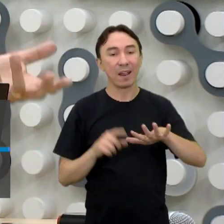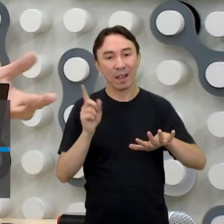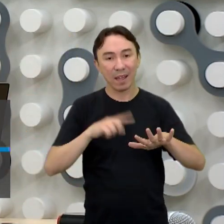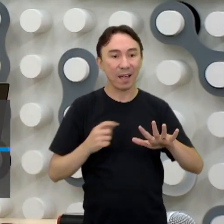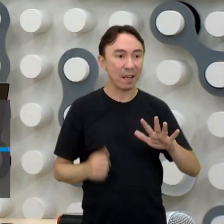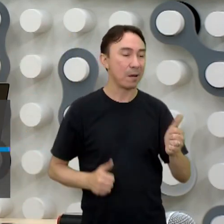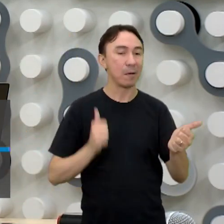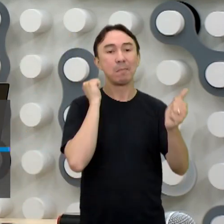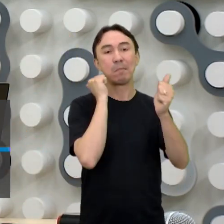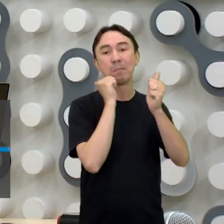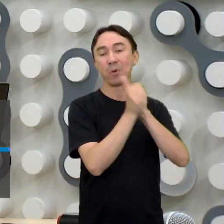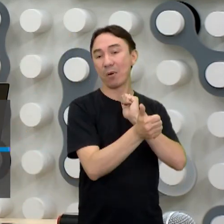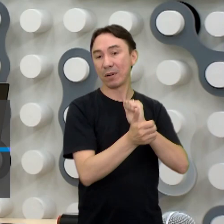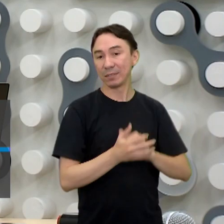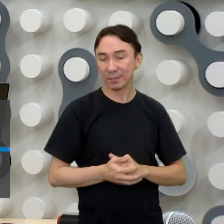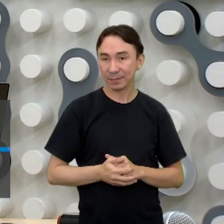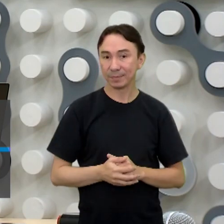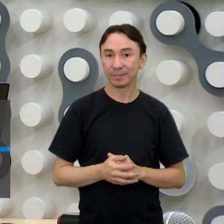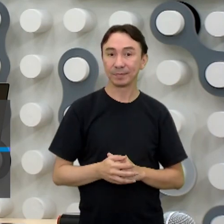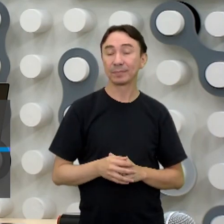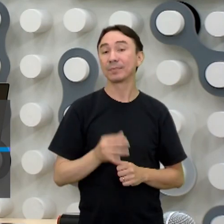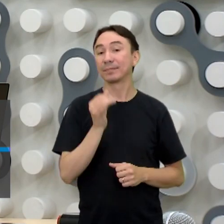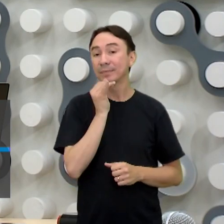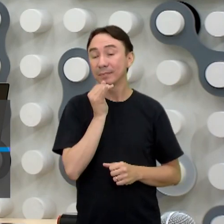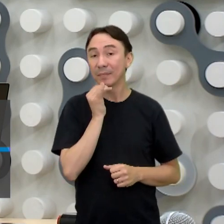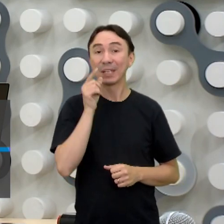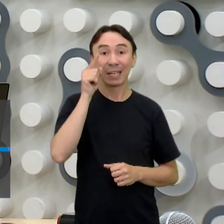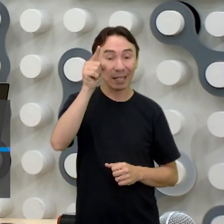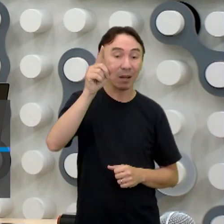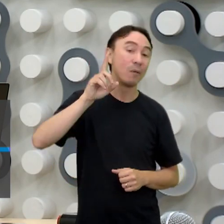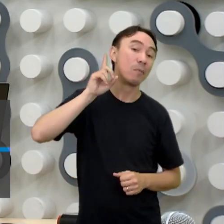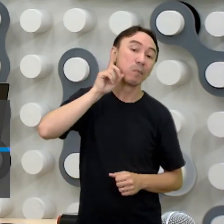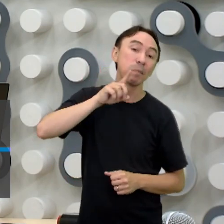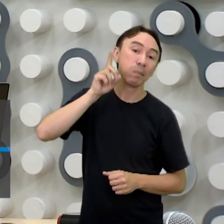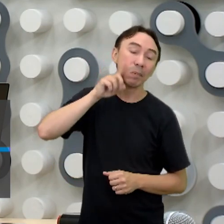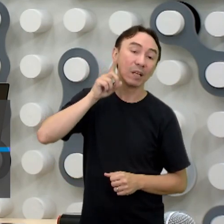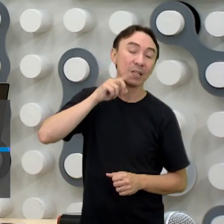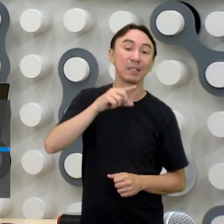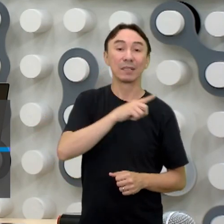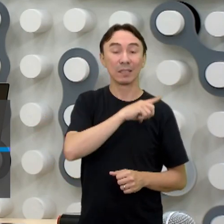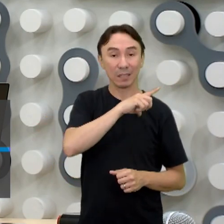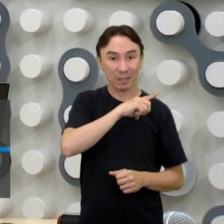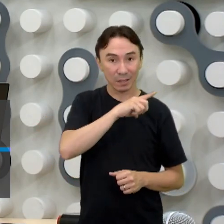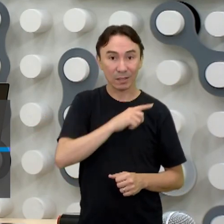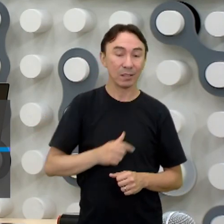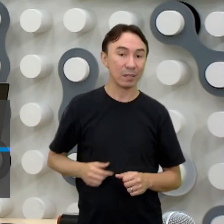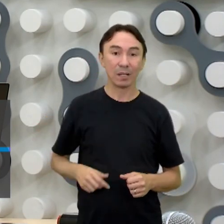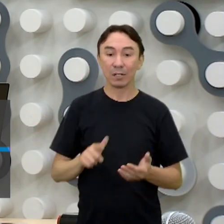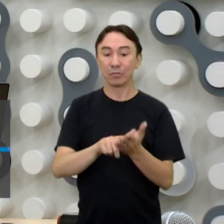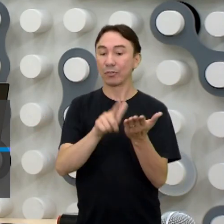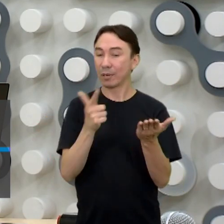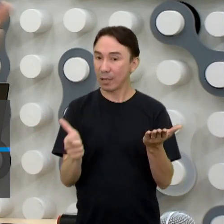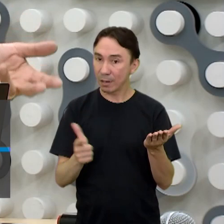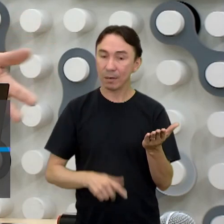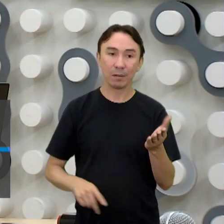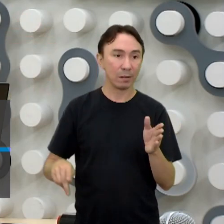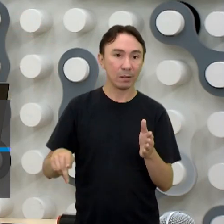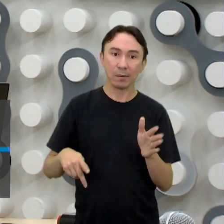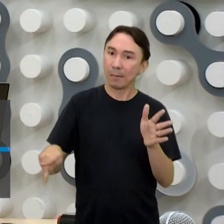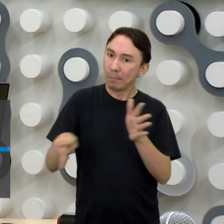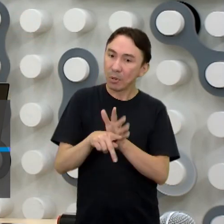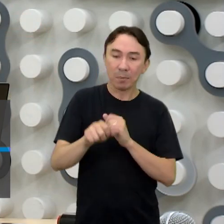em esportes. Olha, nos Estados Unidos existem jornais que são especialistas em basquete, jornal que é especialista em soccer,